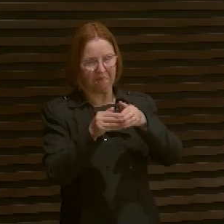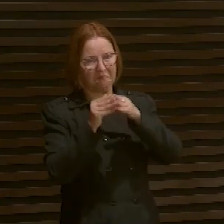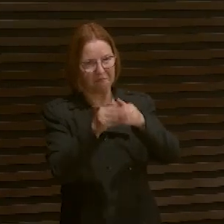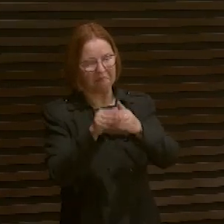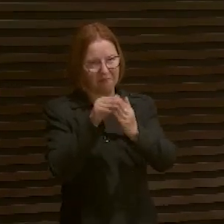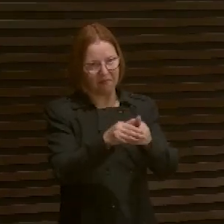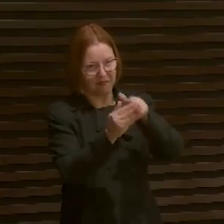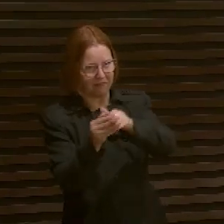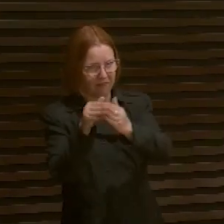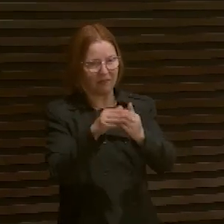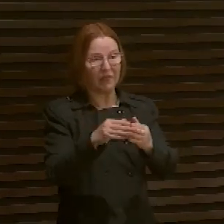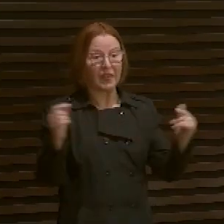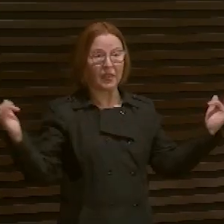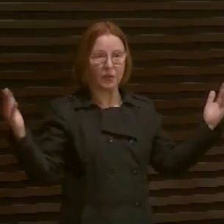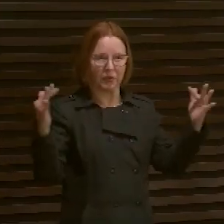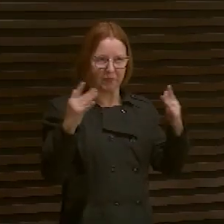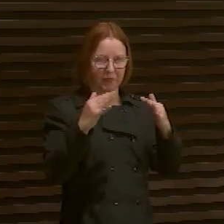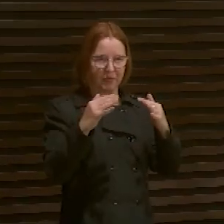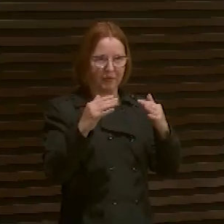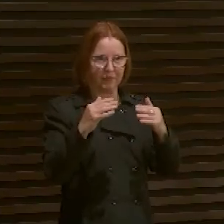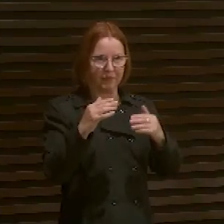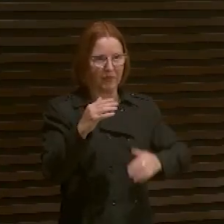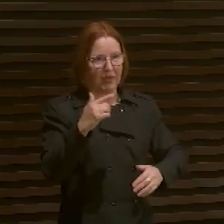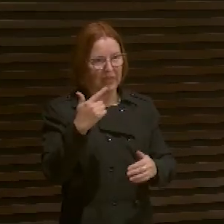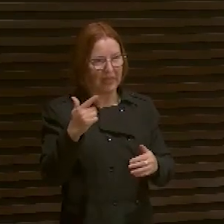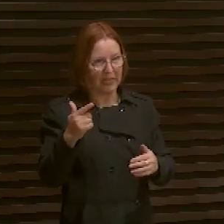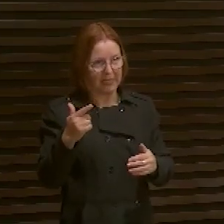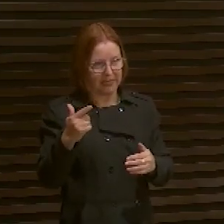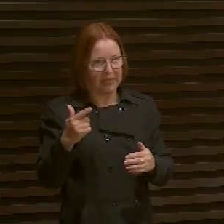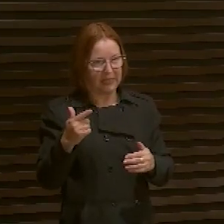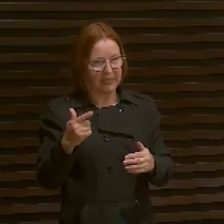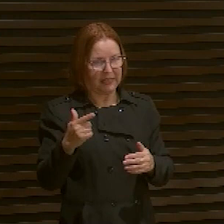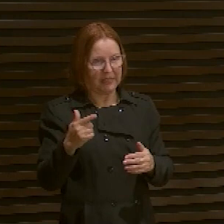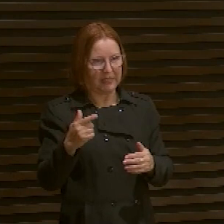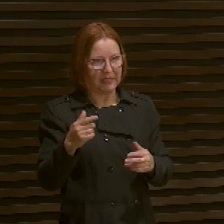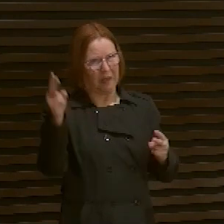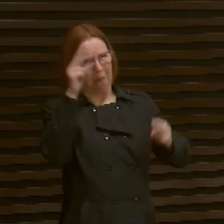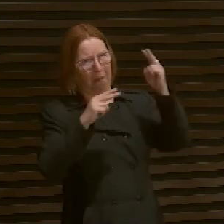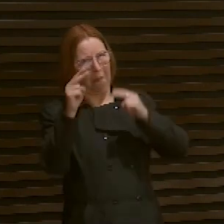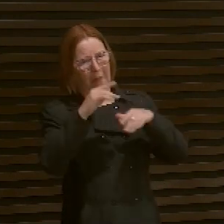ler. A multidão foi sem tormenta. Foi pelo terra firme.